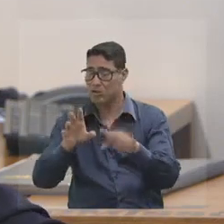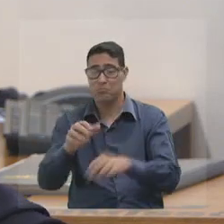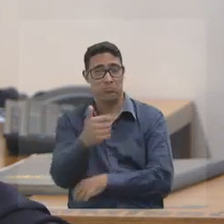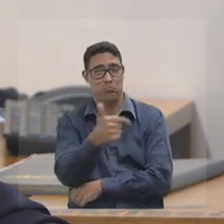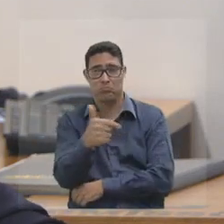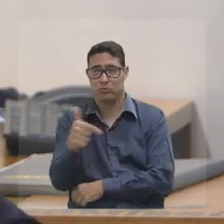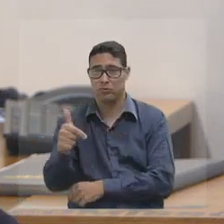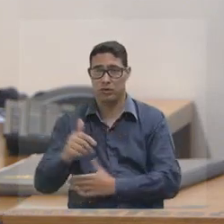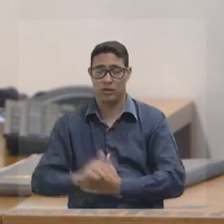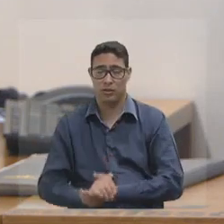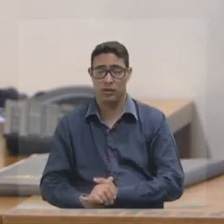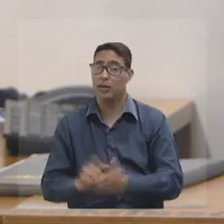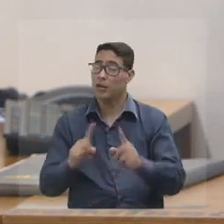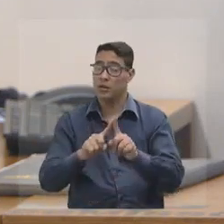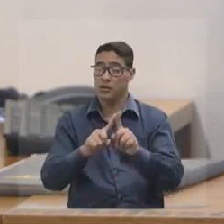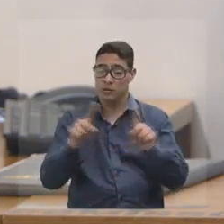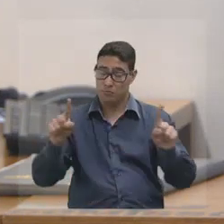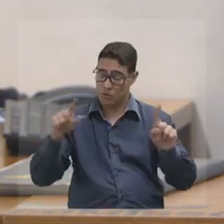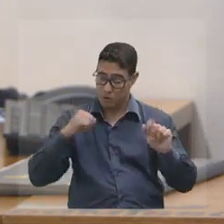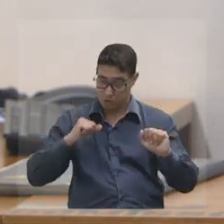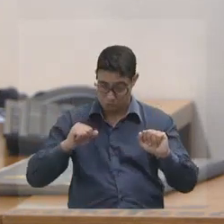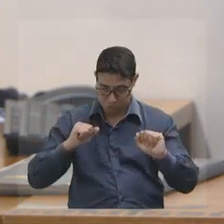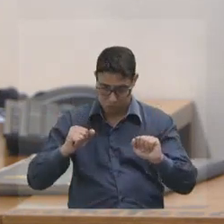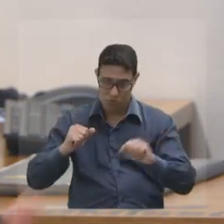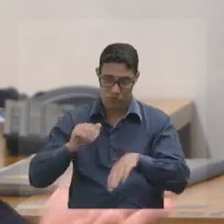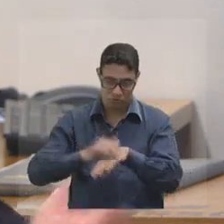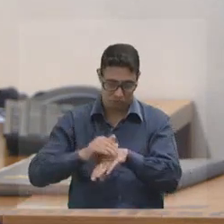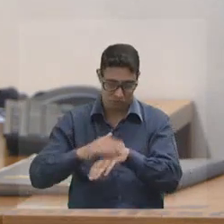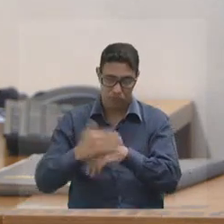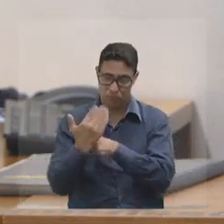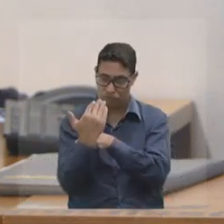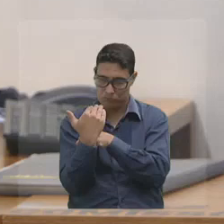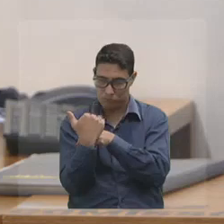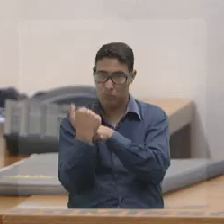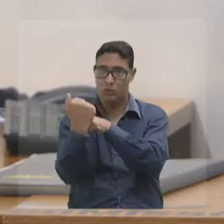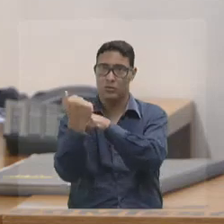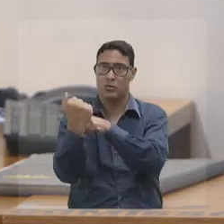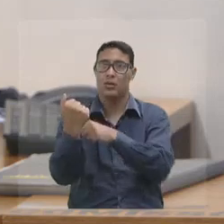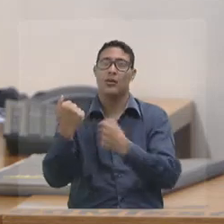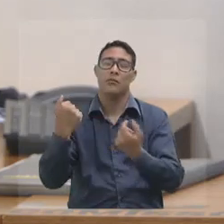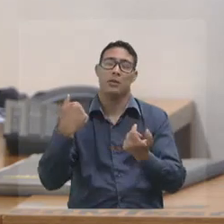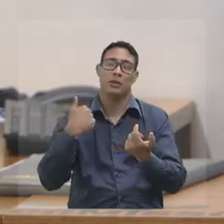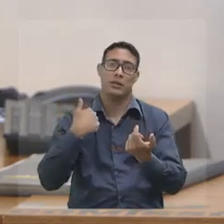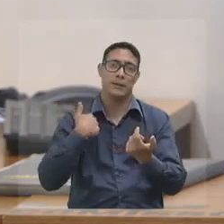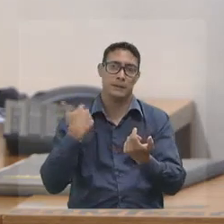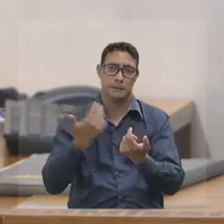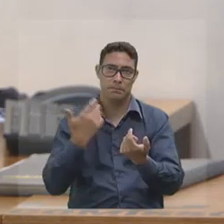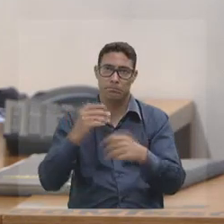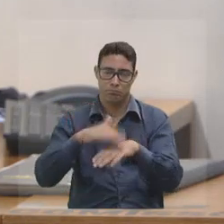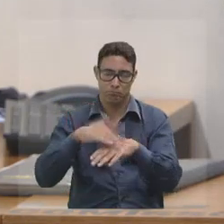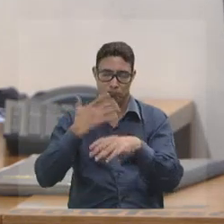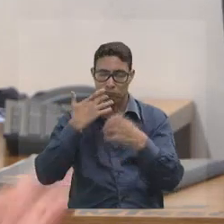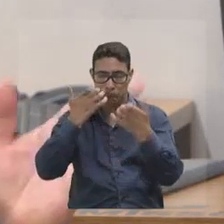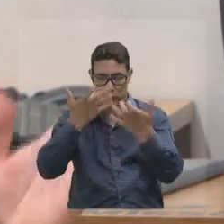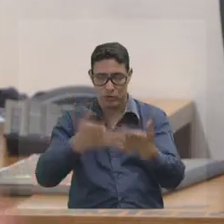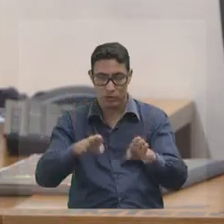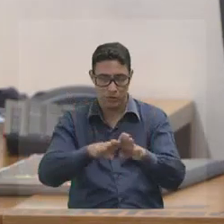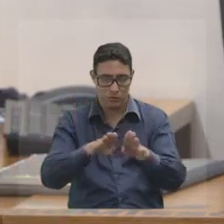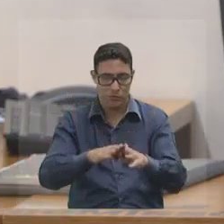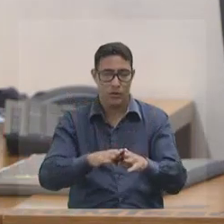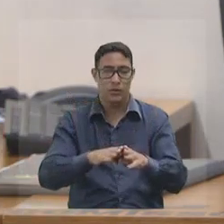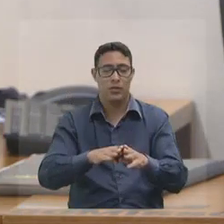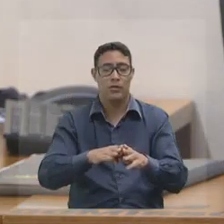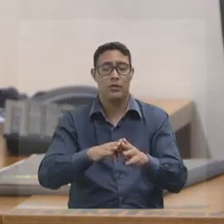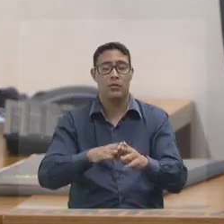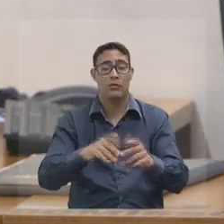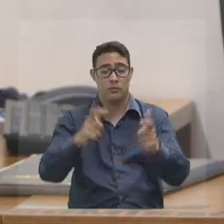coloca a disposição com relação né A questão que colocamos aqui de Alagoas juntamente com